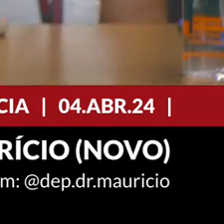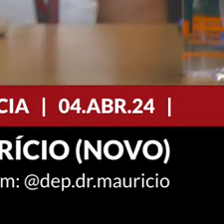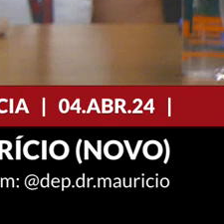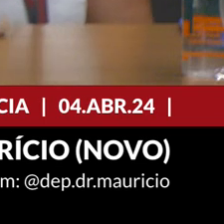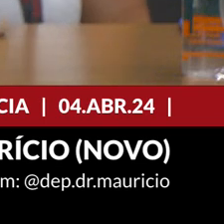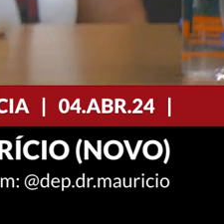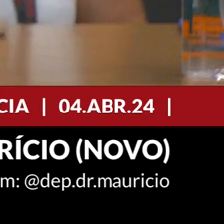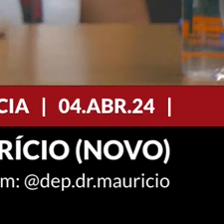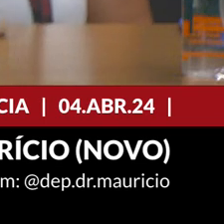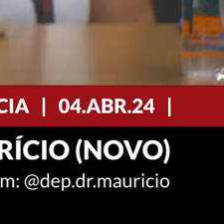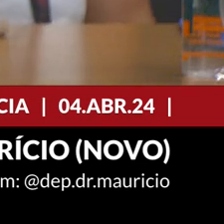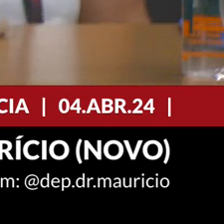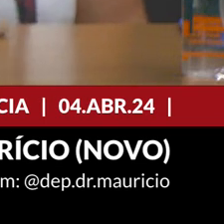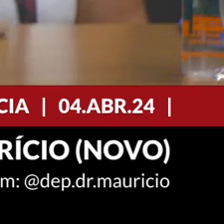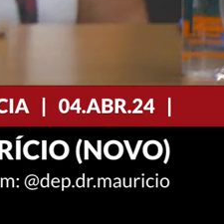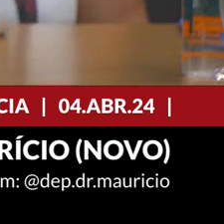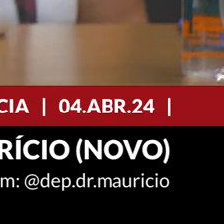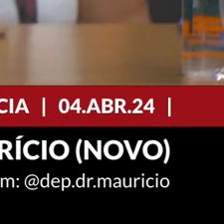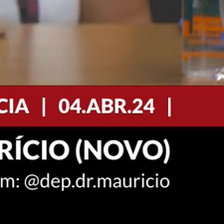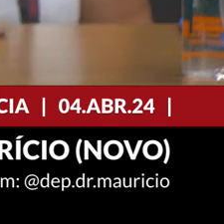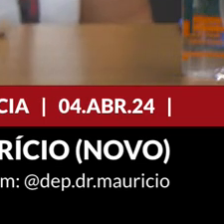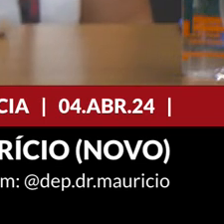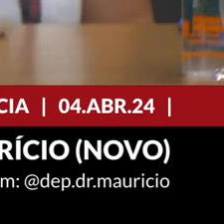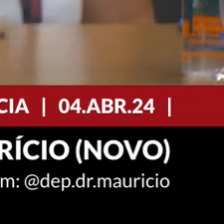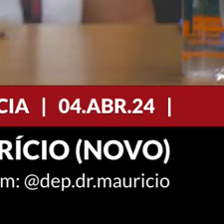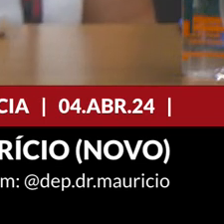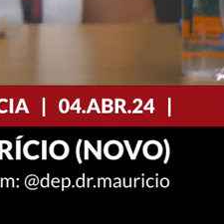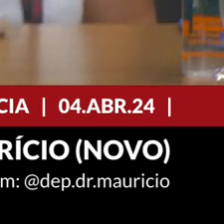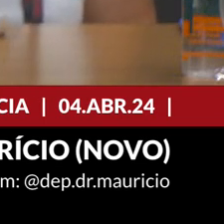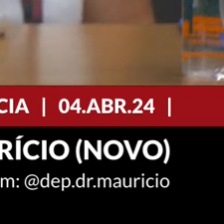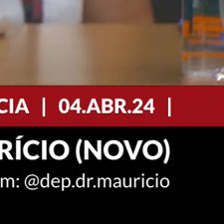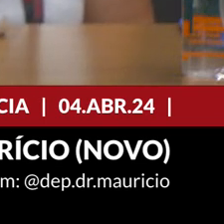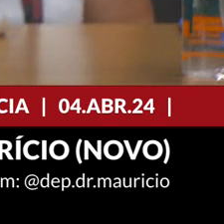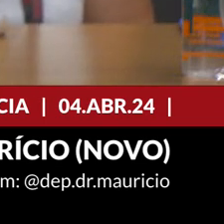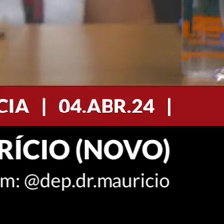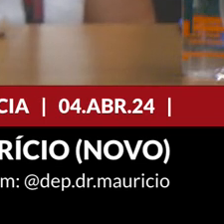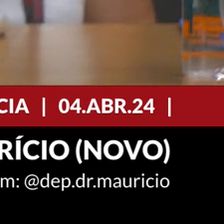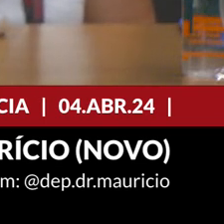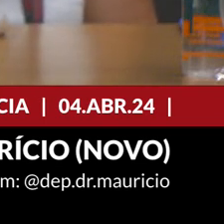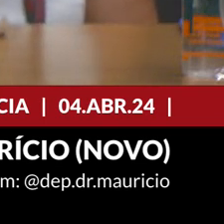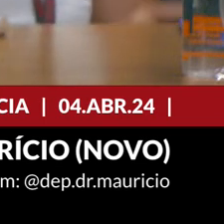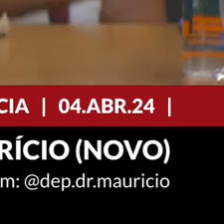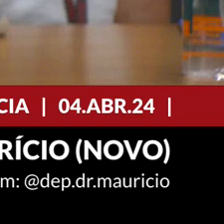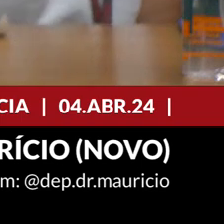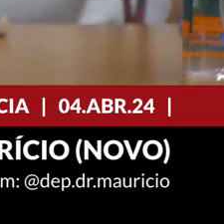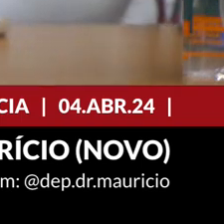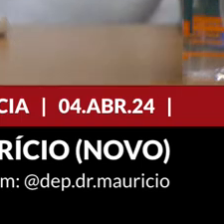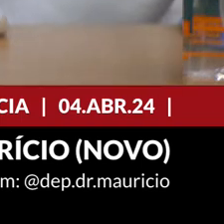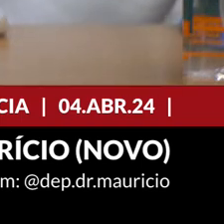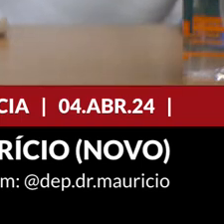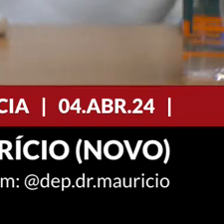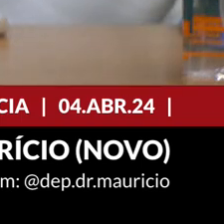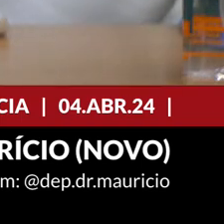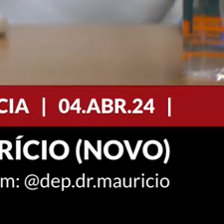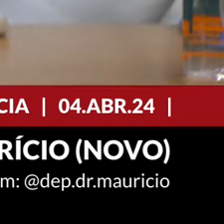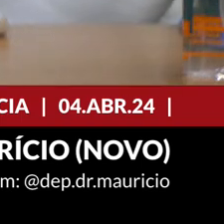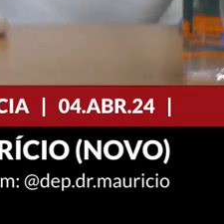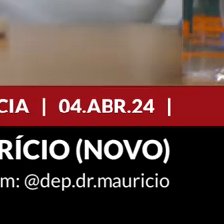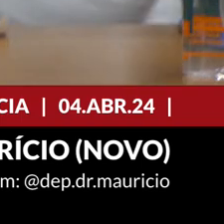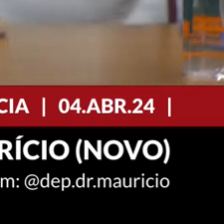e o projeto de lei 1944 de 2023 da autoria deputada marl